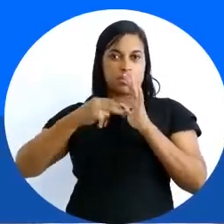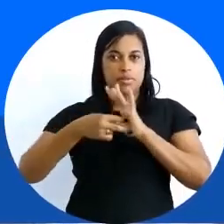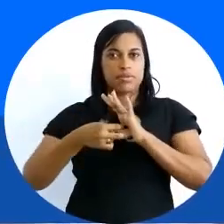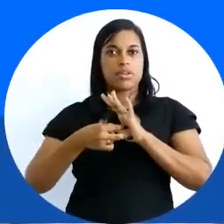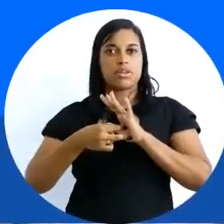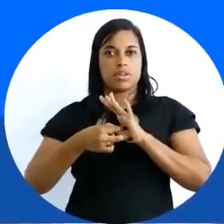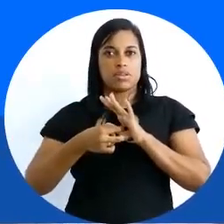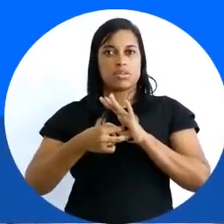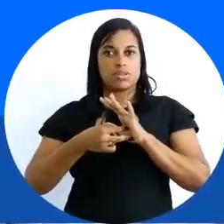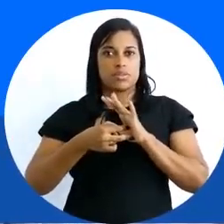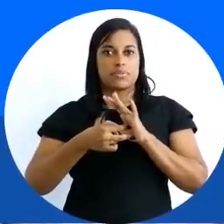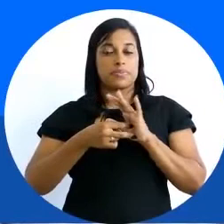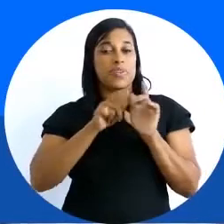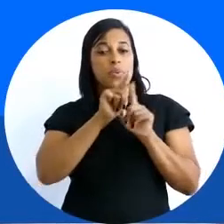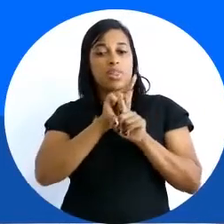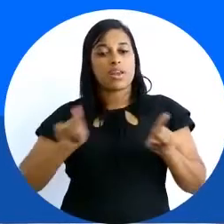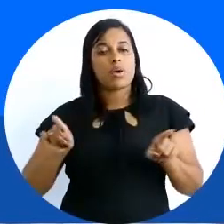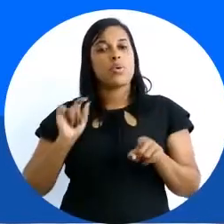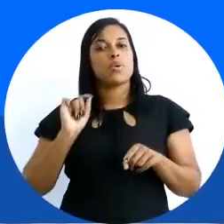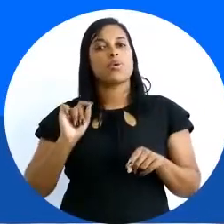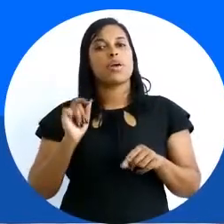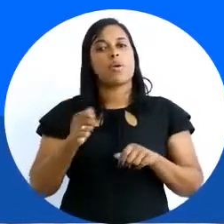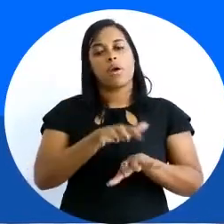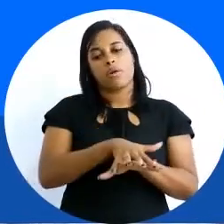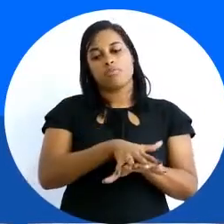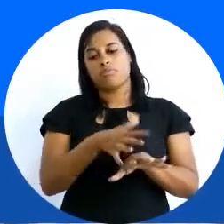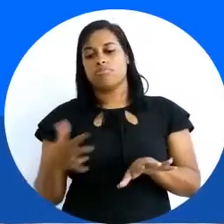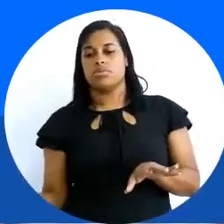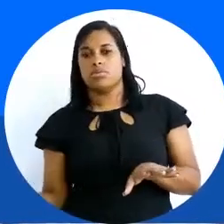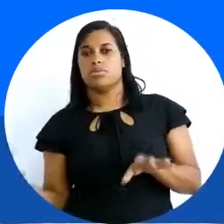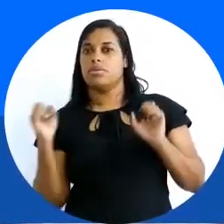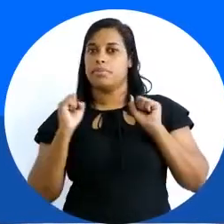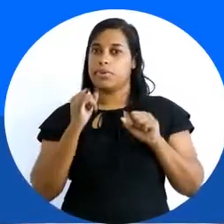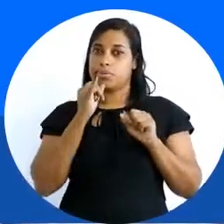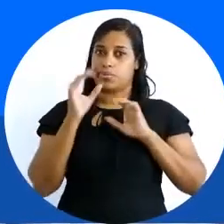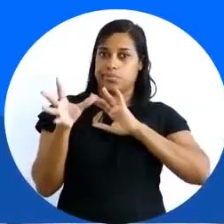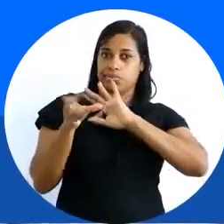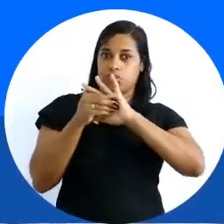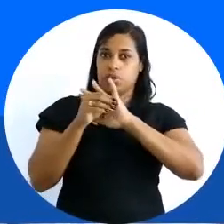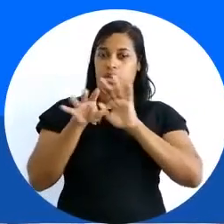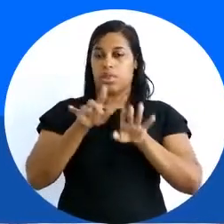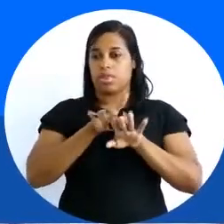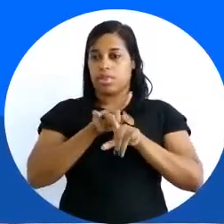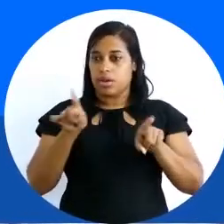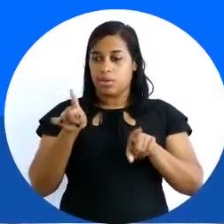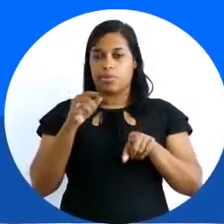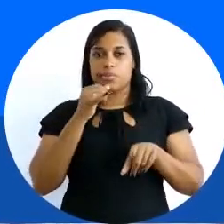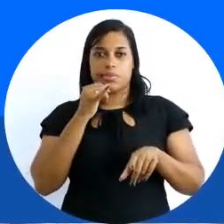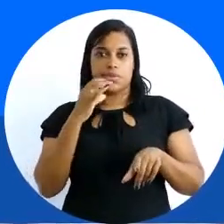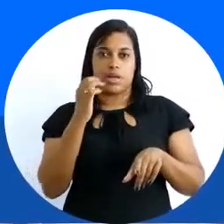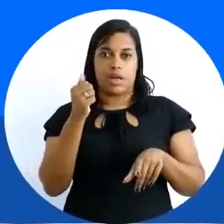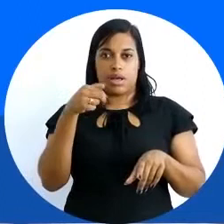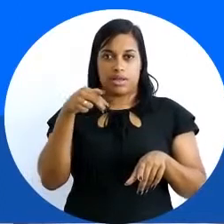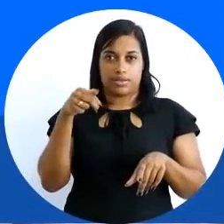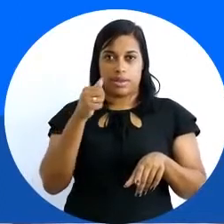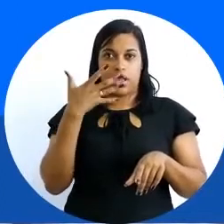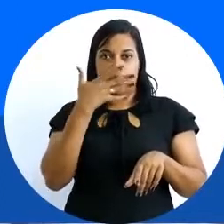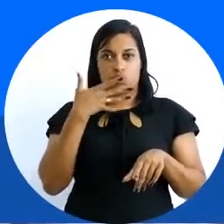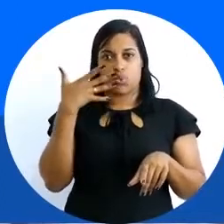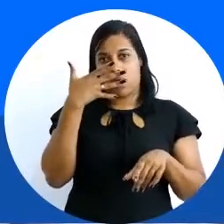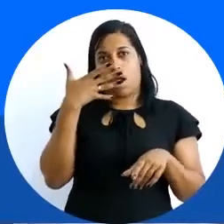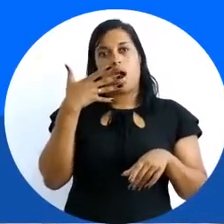são relevantes. E o não é uma exclusão. Ou seja, se eu colocar o não, por exemplo, cana-de-açúcar,